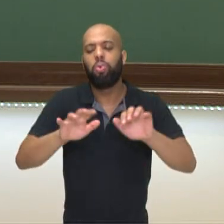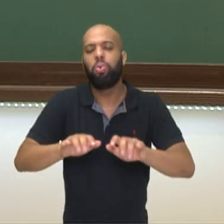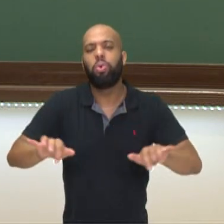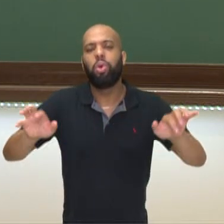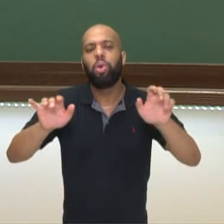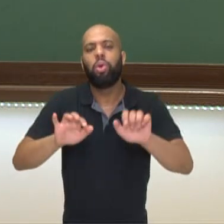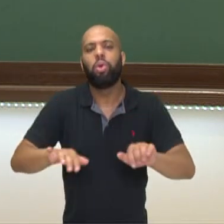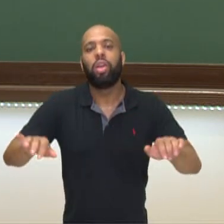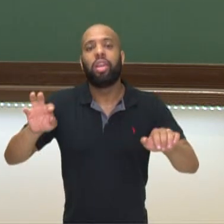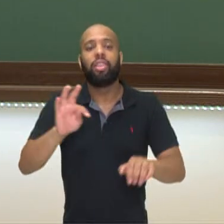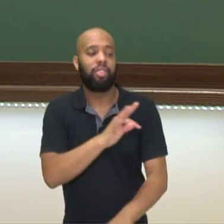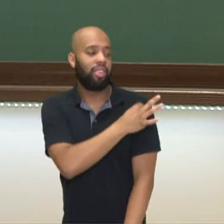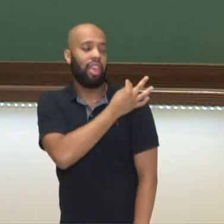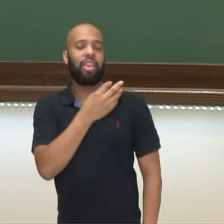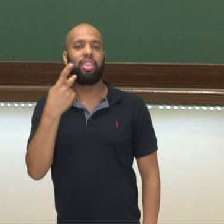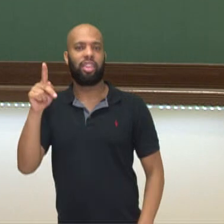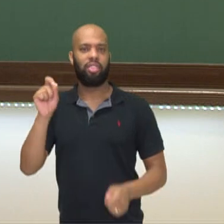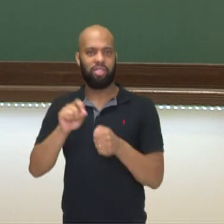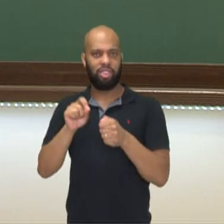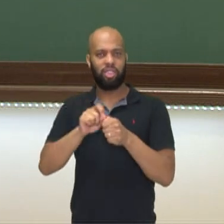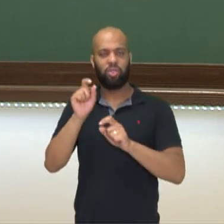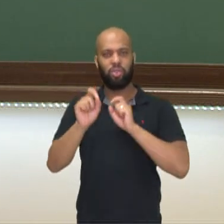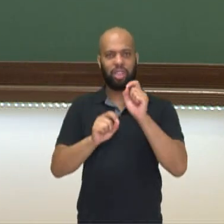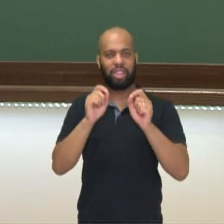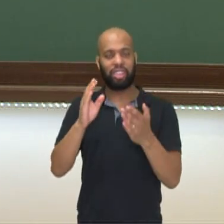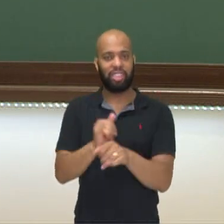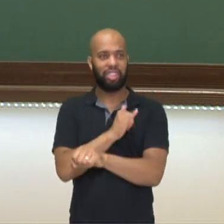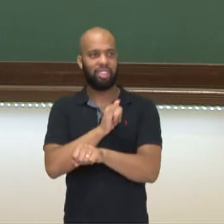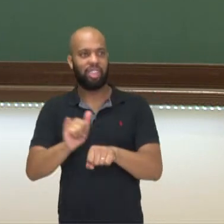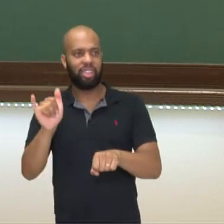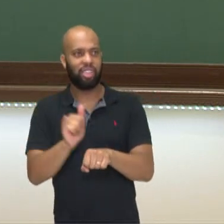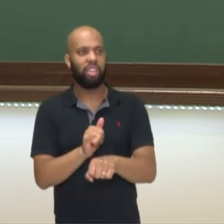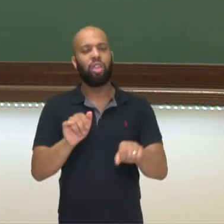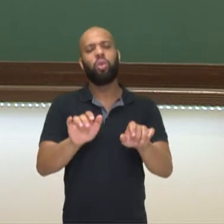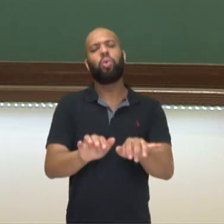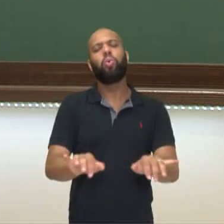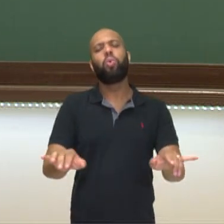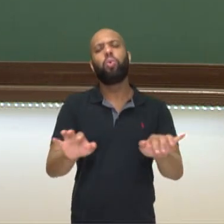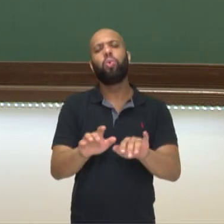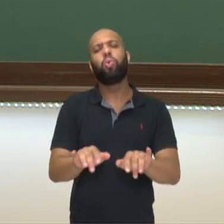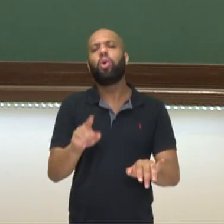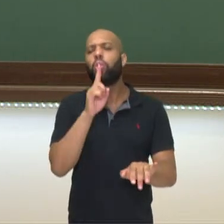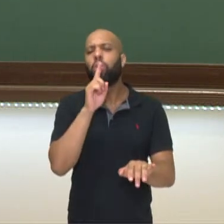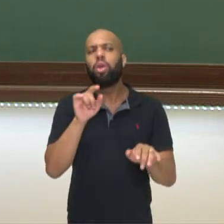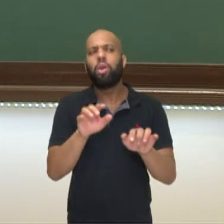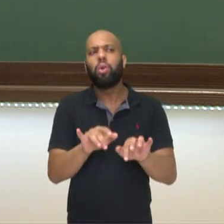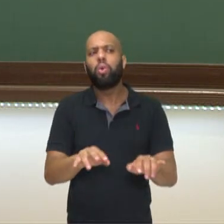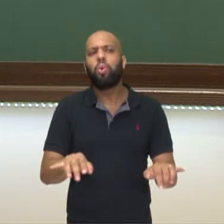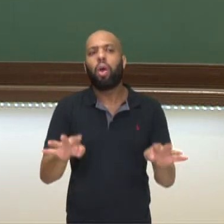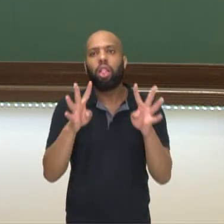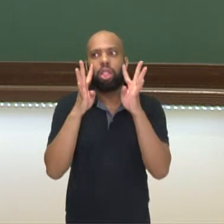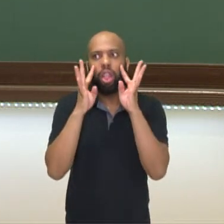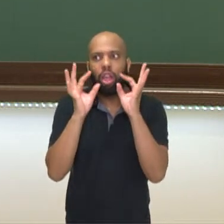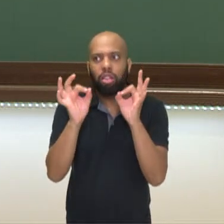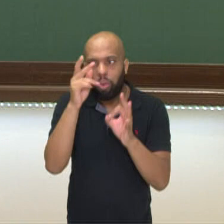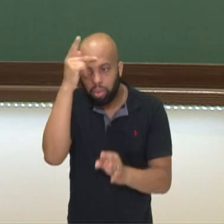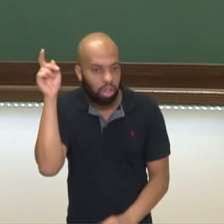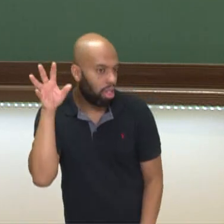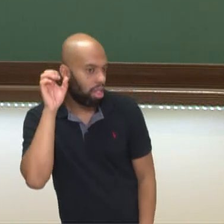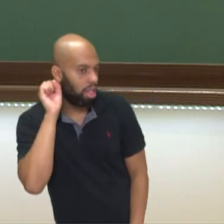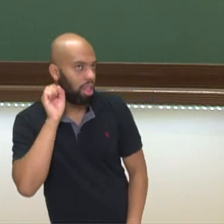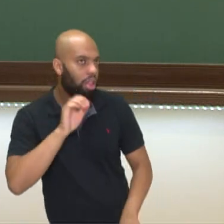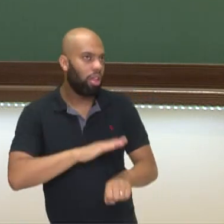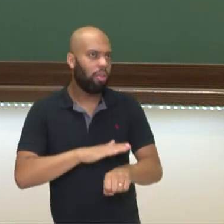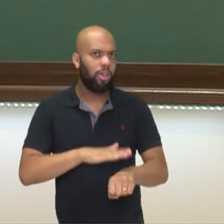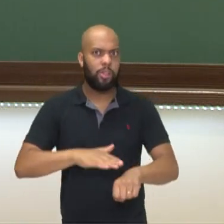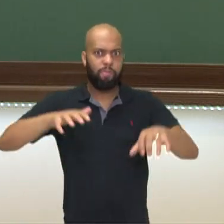a técnica que ele fazia para as pessoas que escutavam era tocar bem baixinho. Então, as pessoas ficavam prestando atenção. E quando fosse o